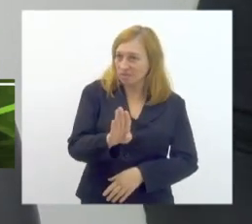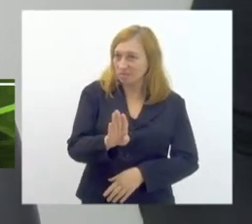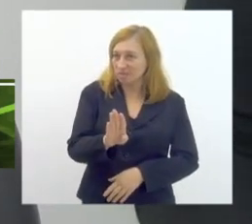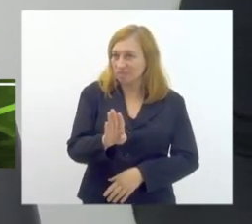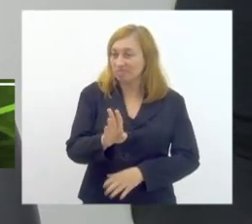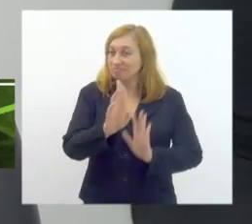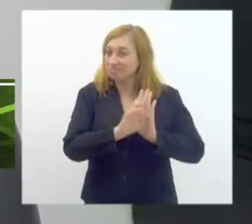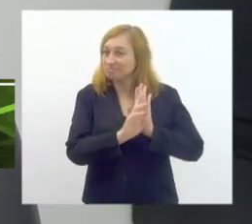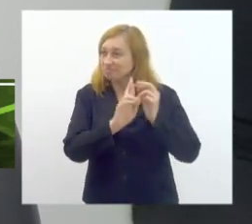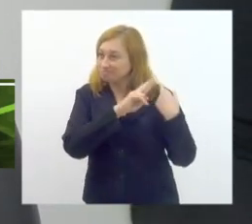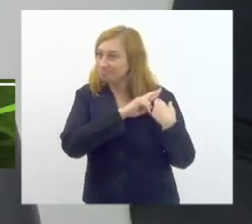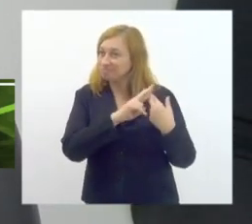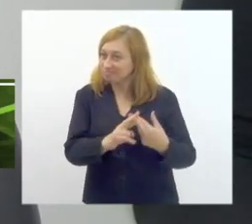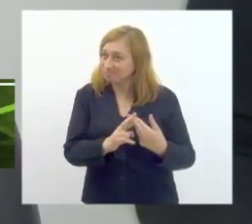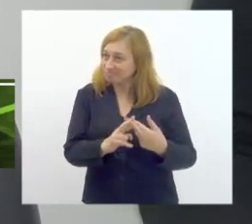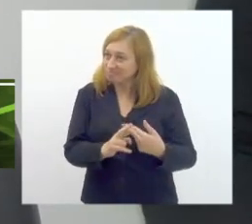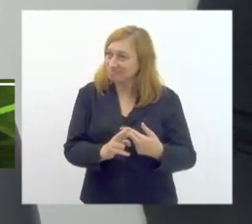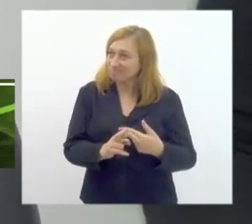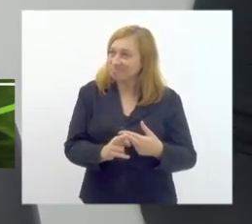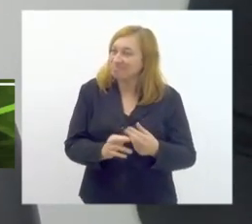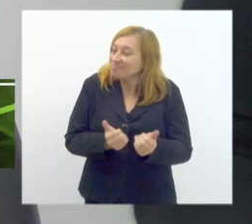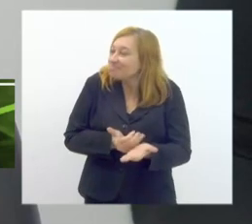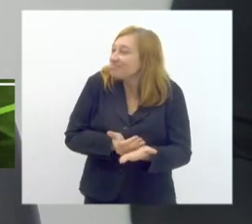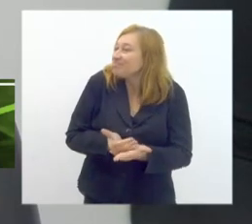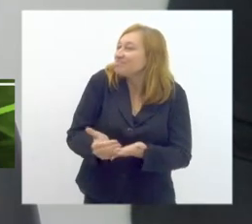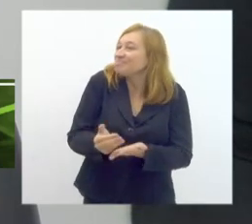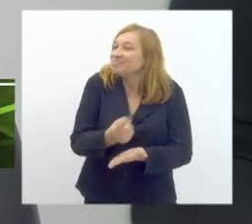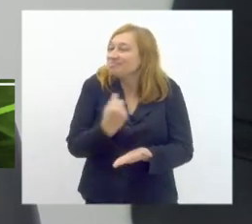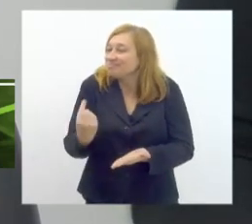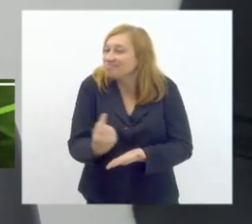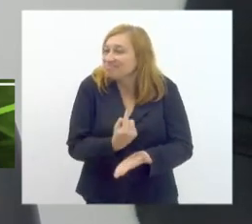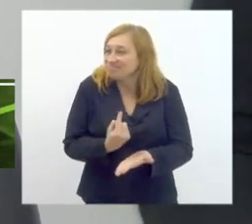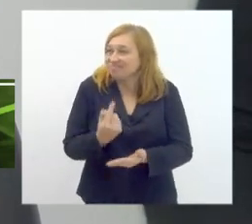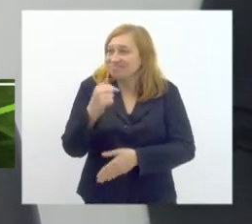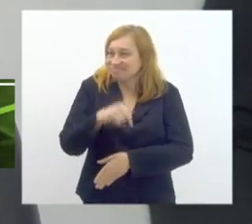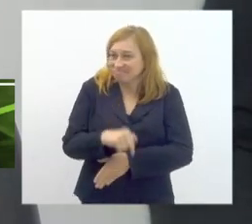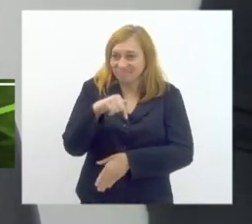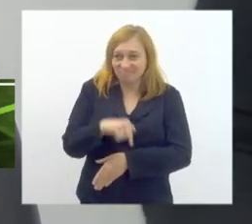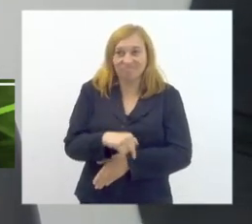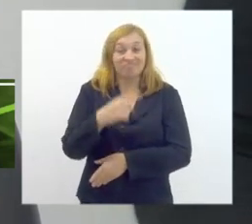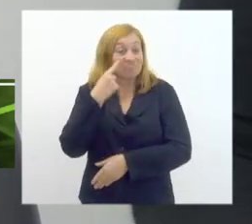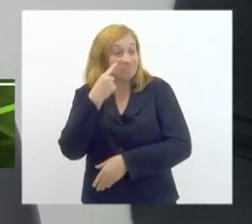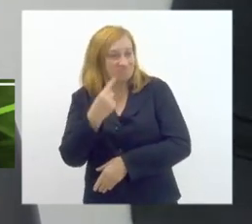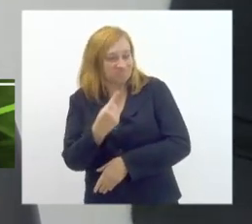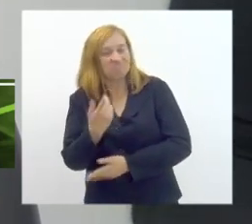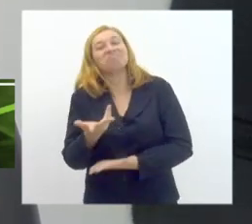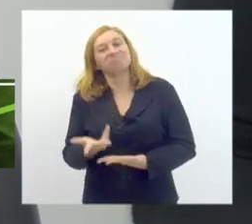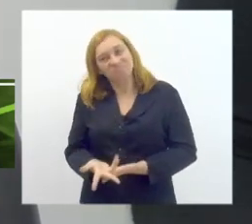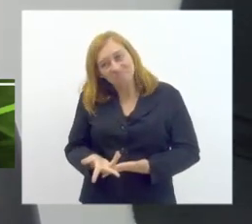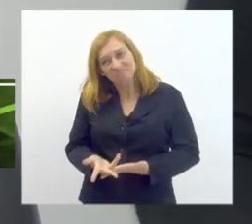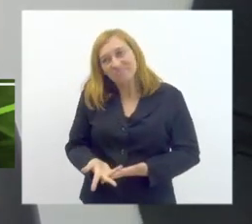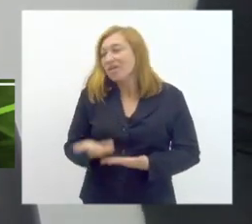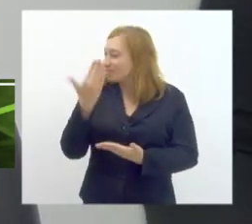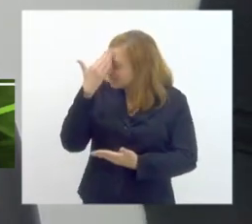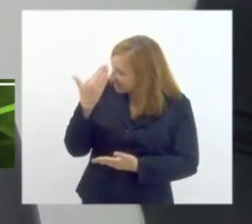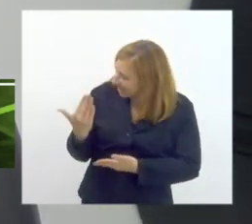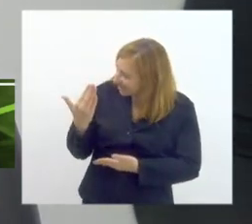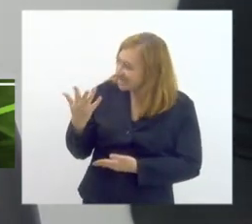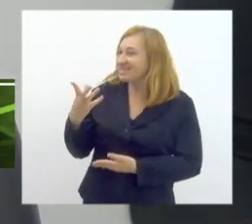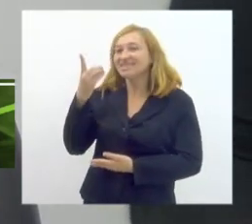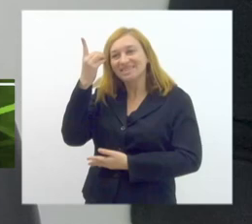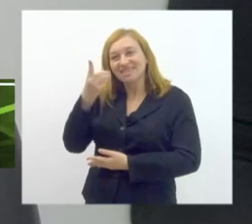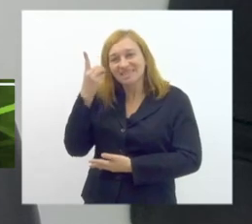bastante responsável por essa guinada que todos nós estamos aqui presenciando. Muito obrigada,